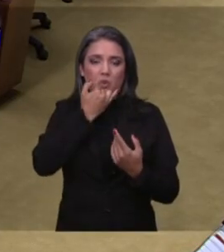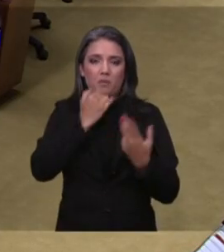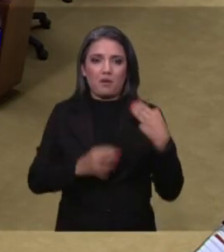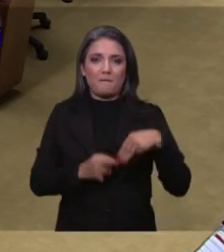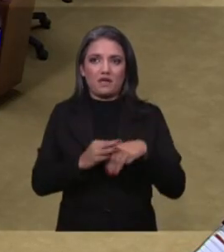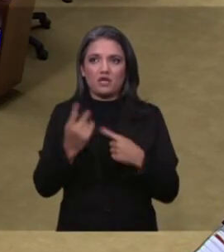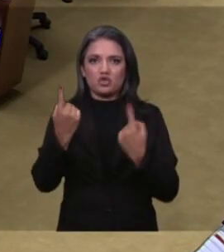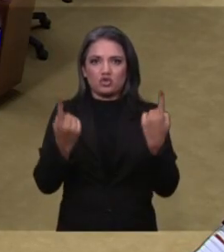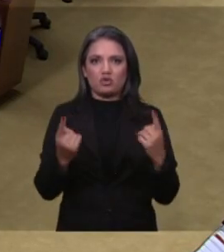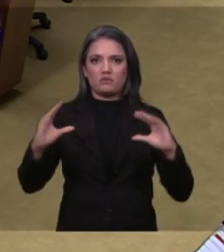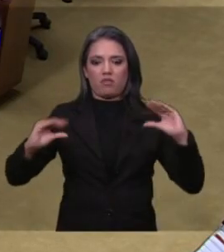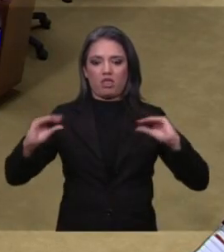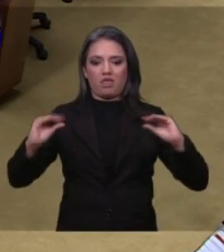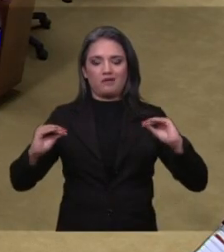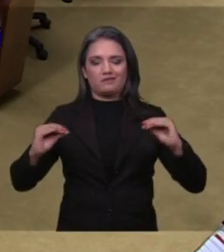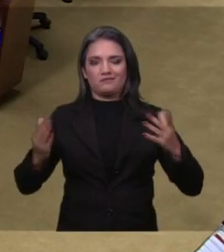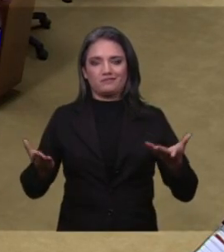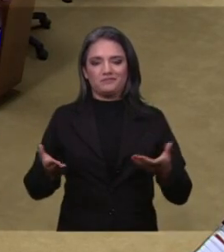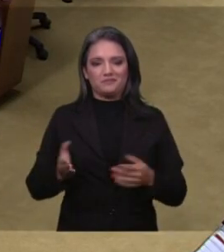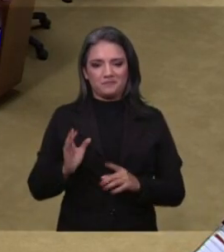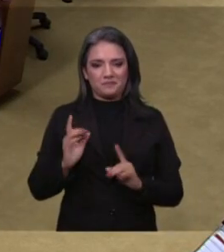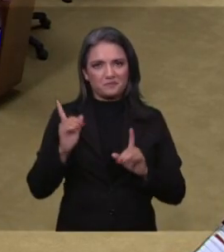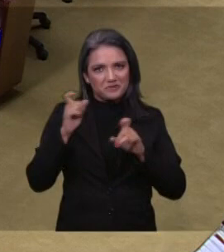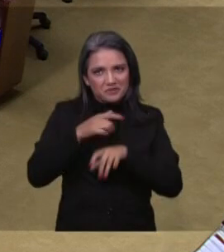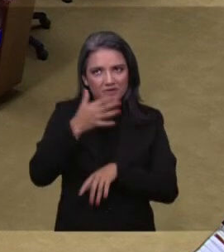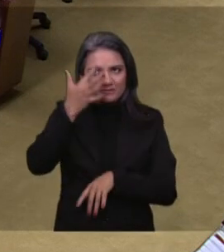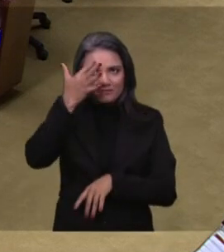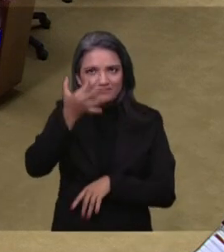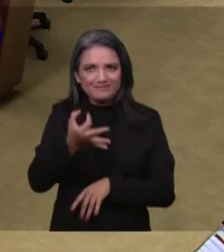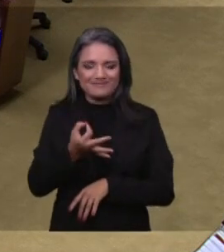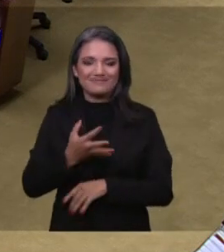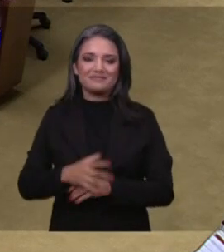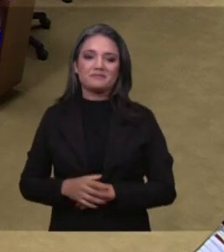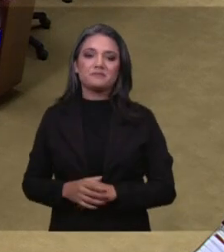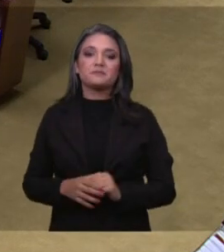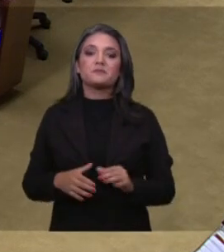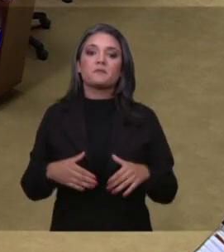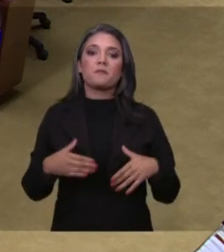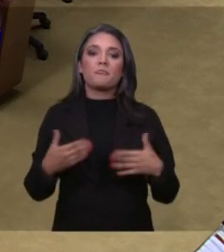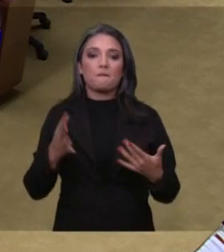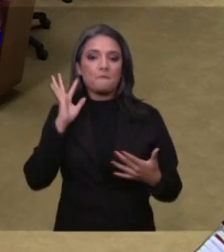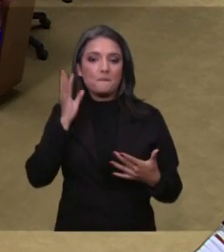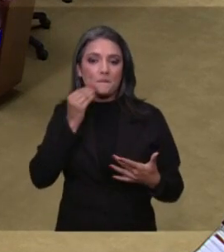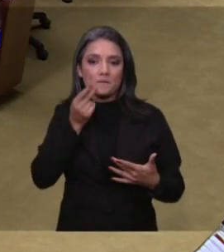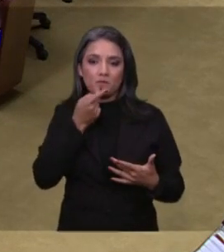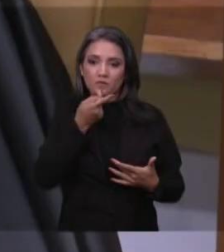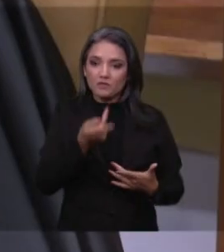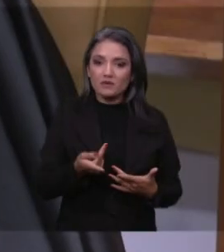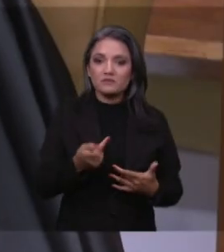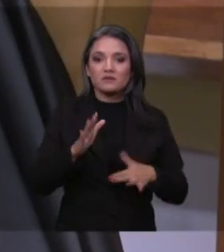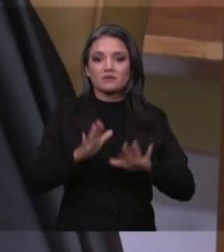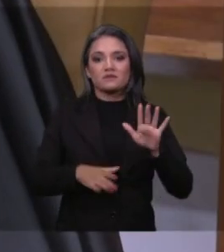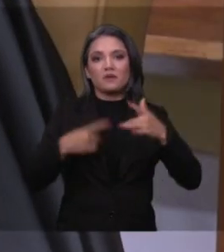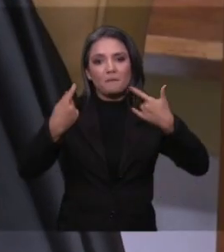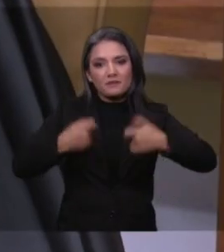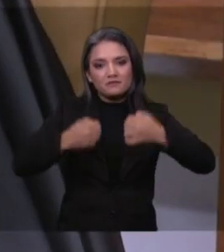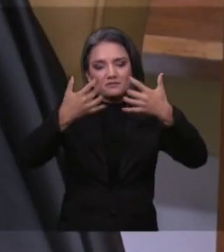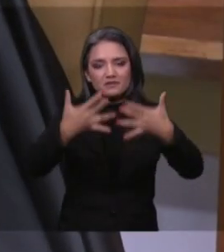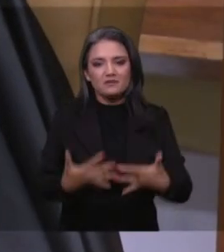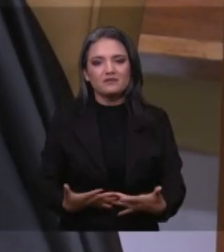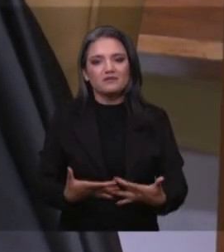fé. Hoje não teria como haver não, mais novas. Não, mas explicitar isso aqui. Isso. Dizer, é aquilo que eu sempre digo, o óbvio às vezes precisa ser dito.